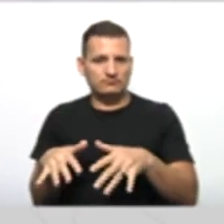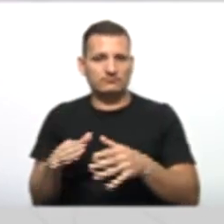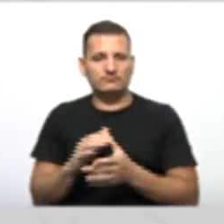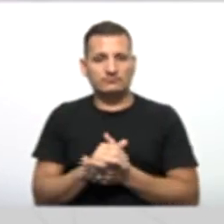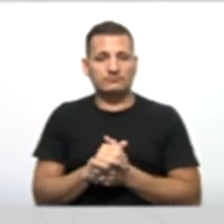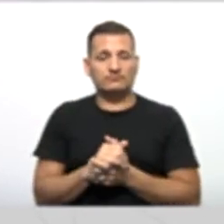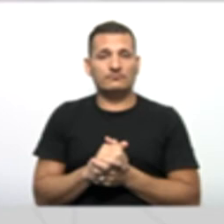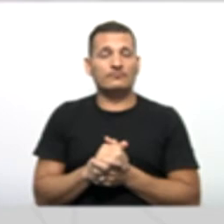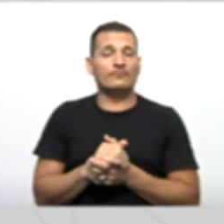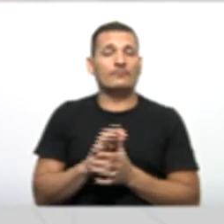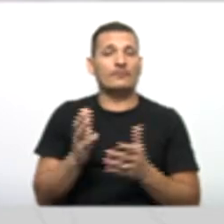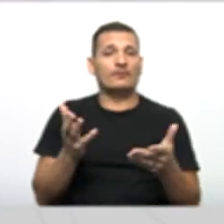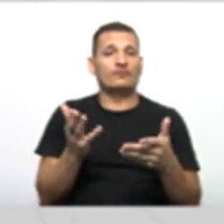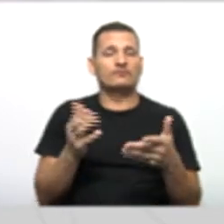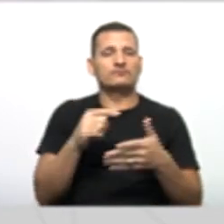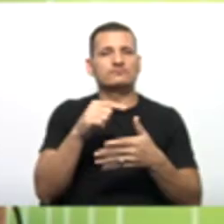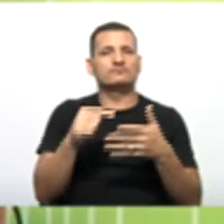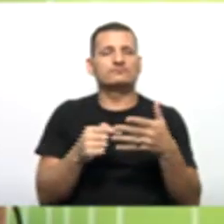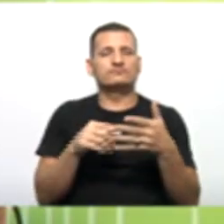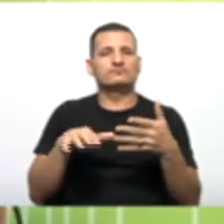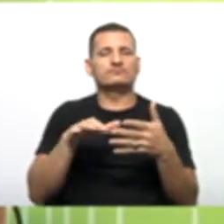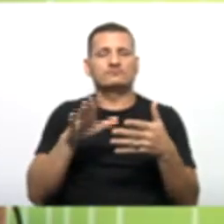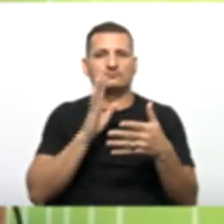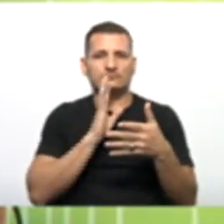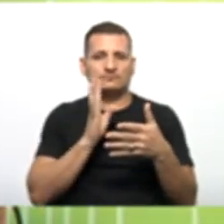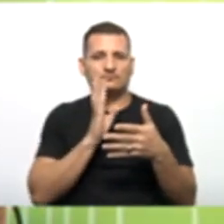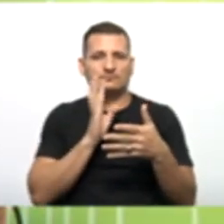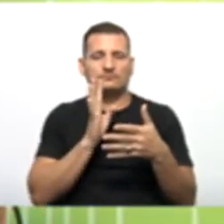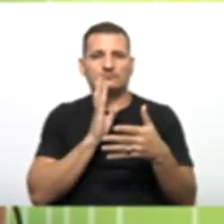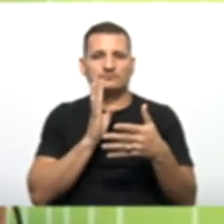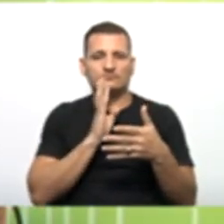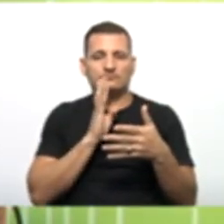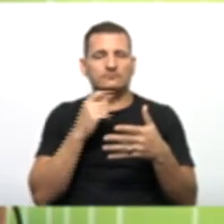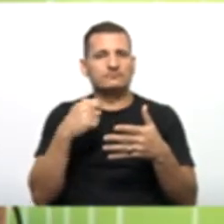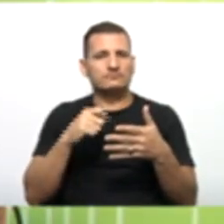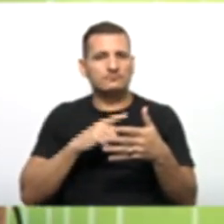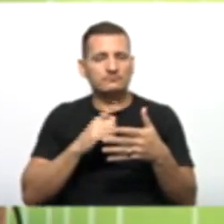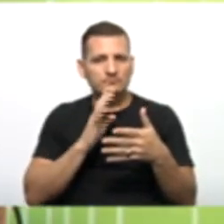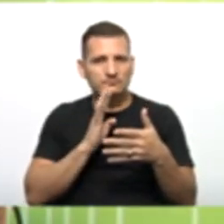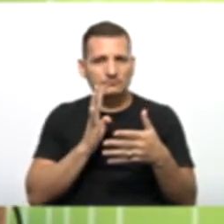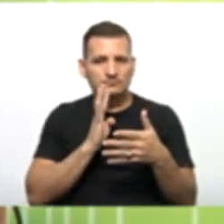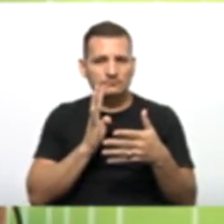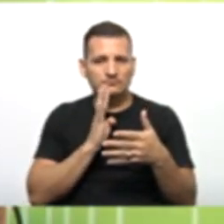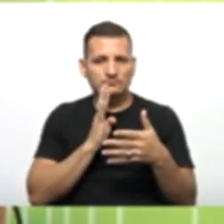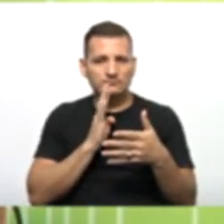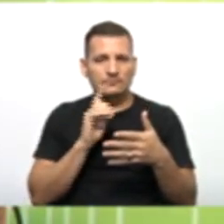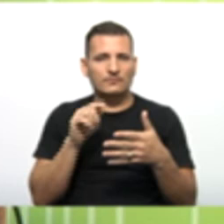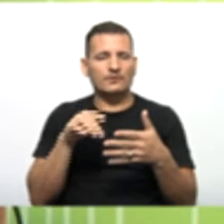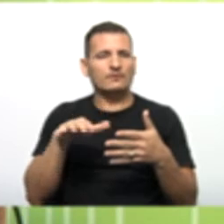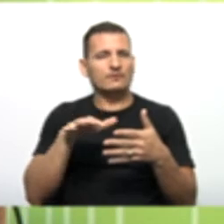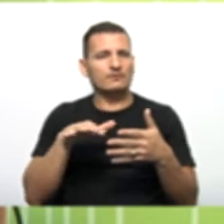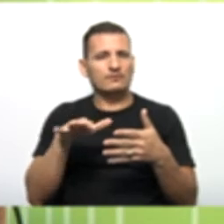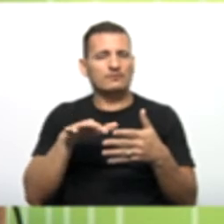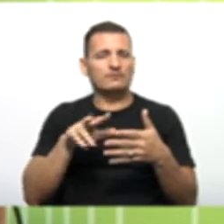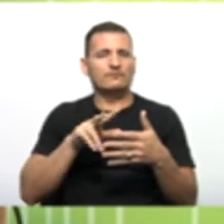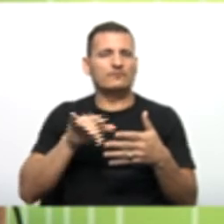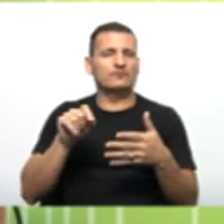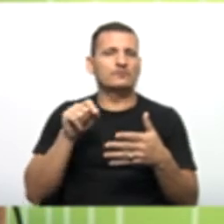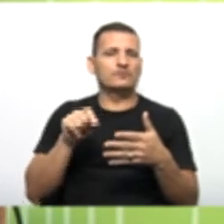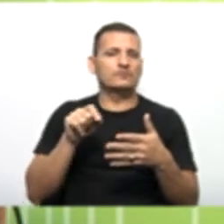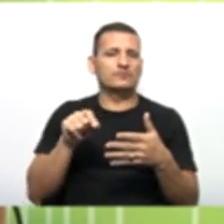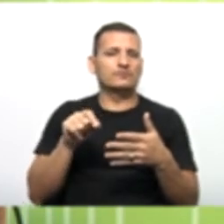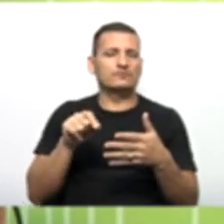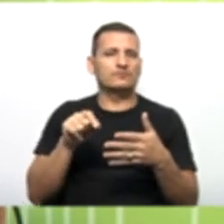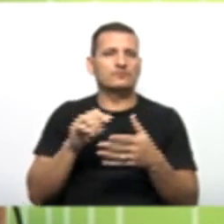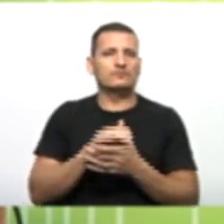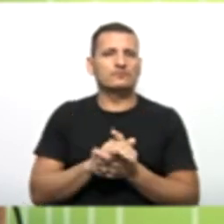Aqui já são as áreas de conhecimento, aquilo que eu tenho que ter conhecimento necessário, que são áreas que vão fazer interferência